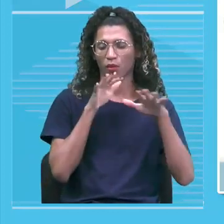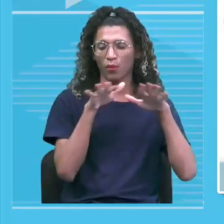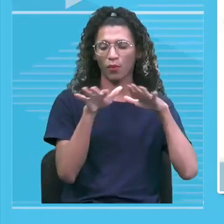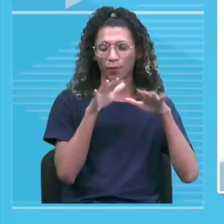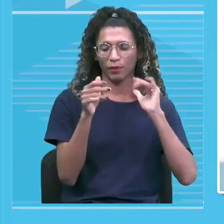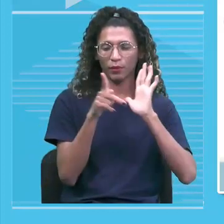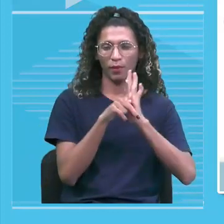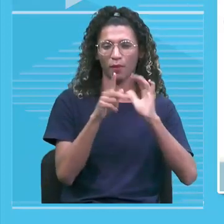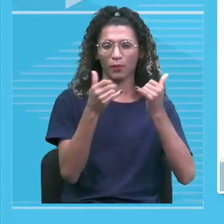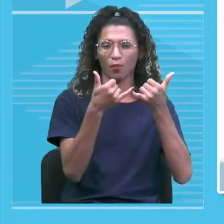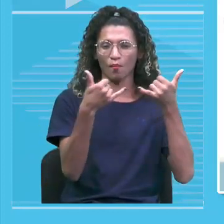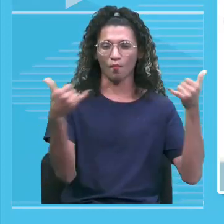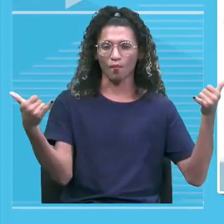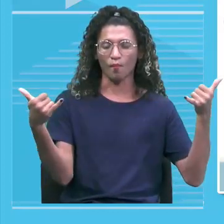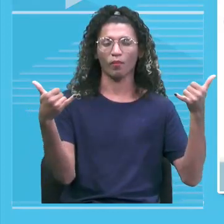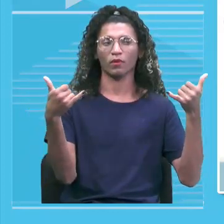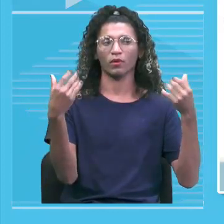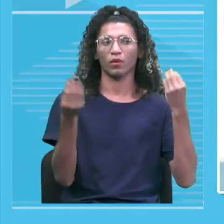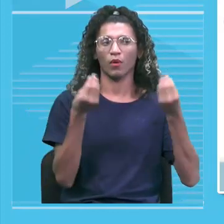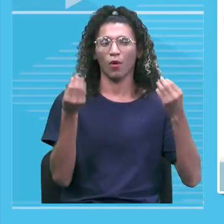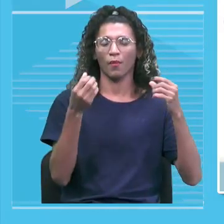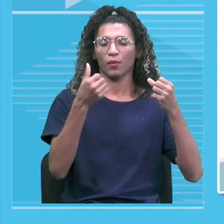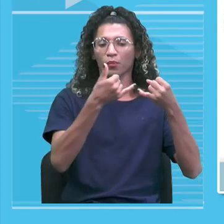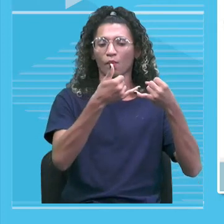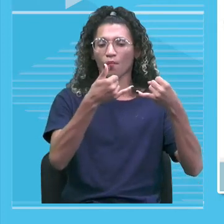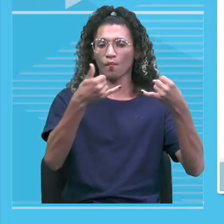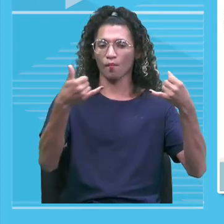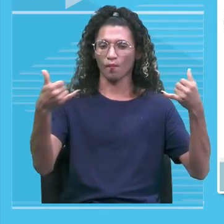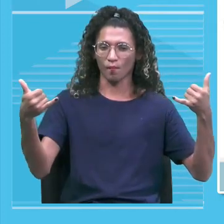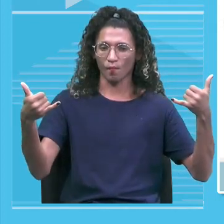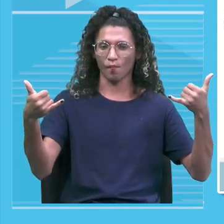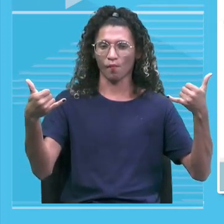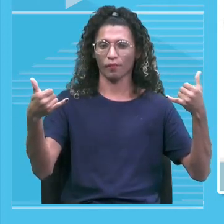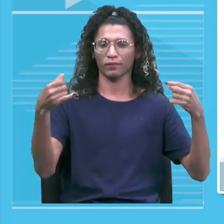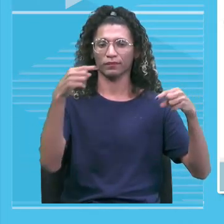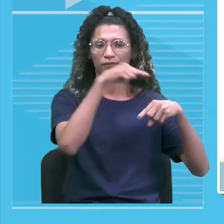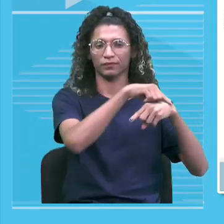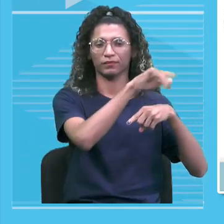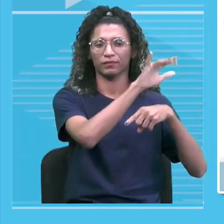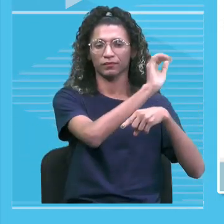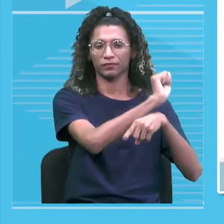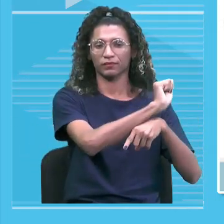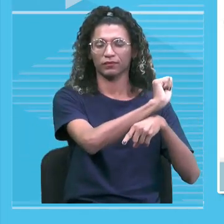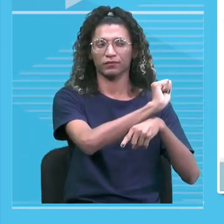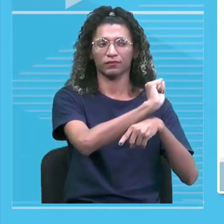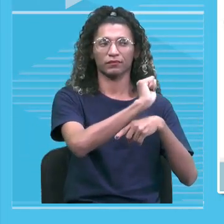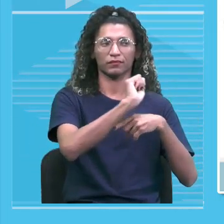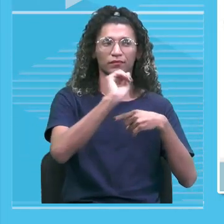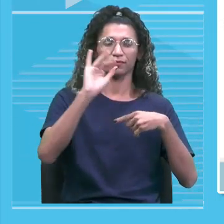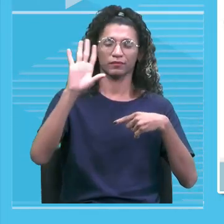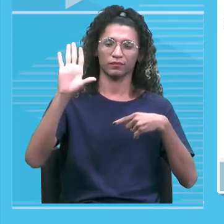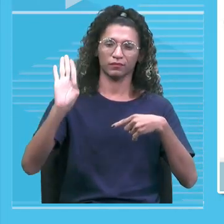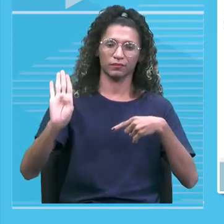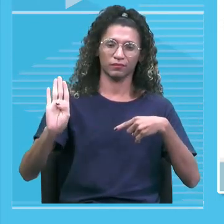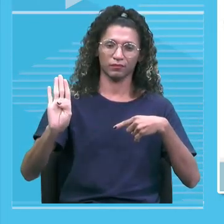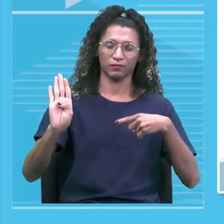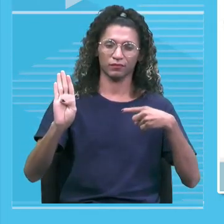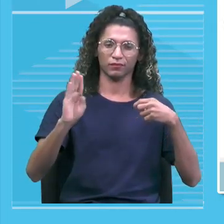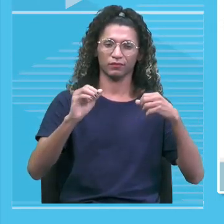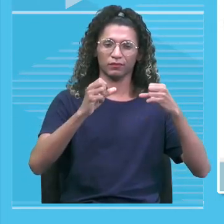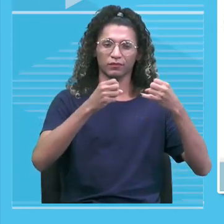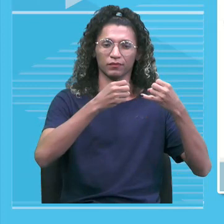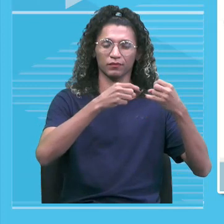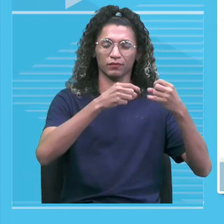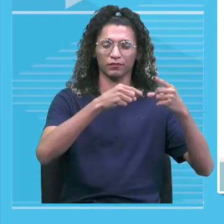corda acorda ela sai do ponto a e vai para o ponto